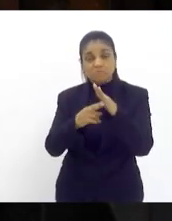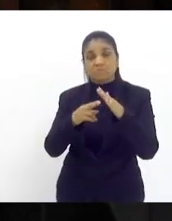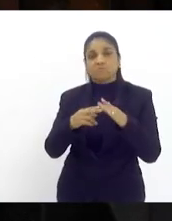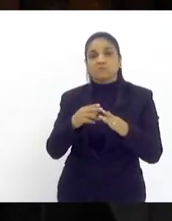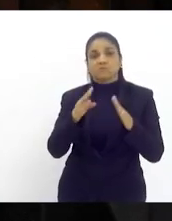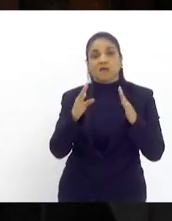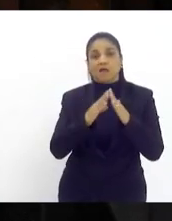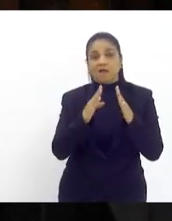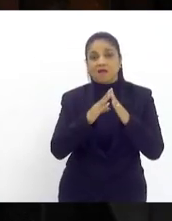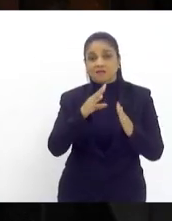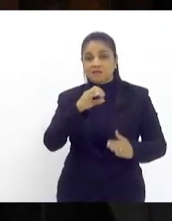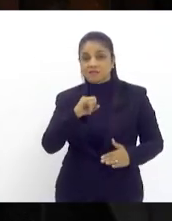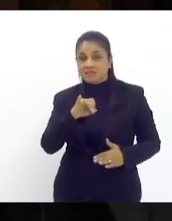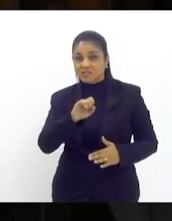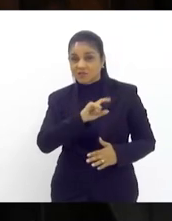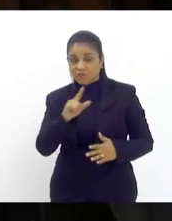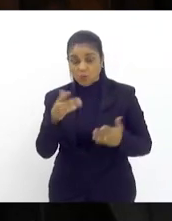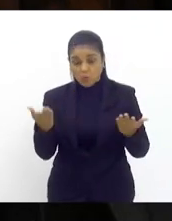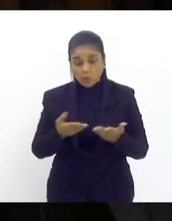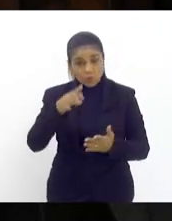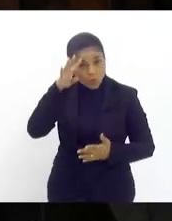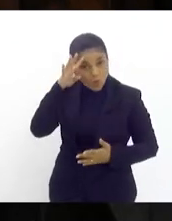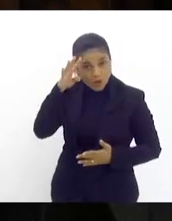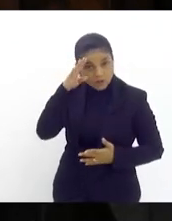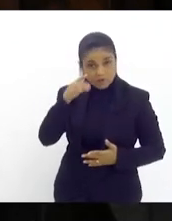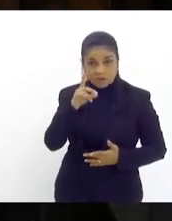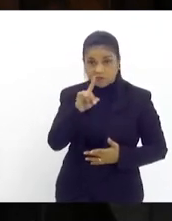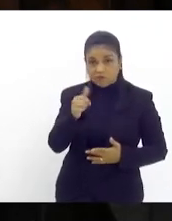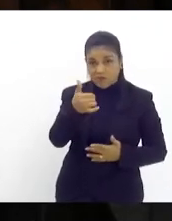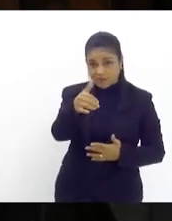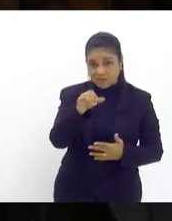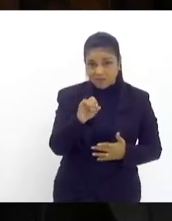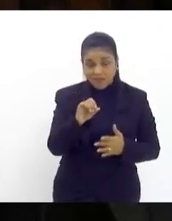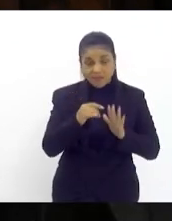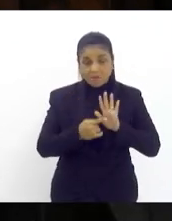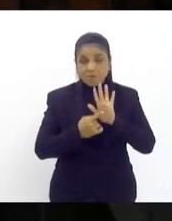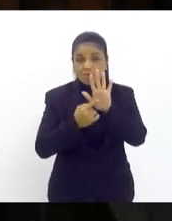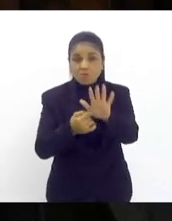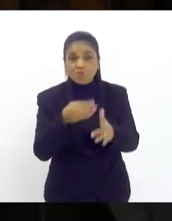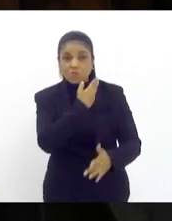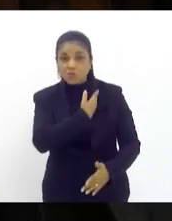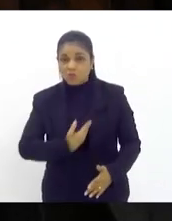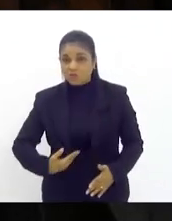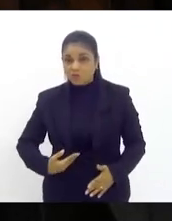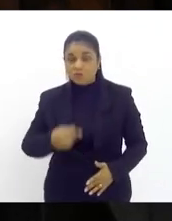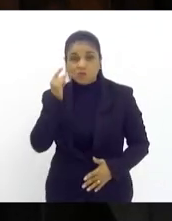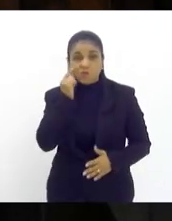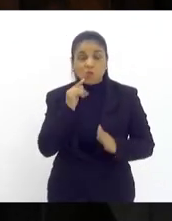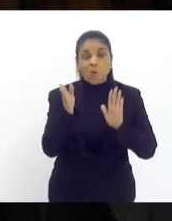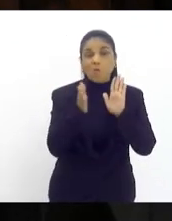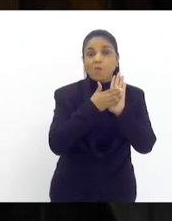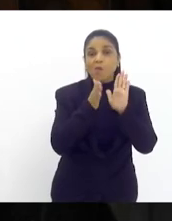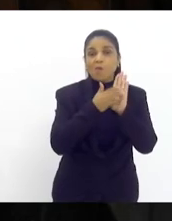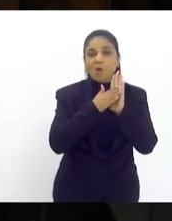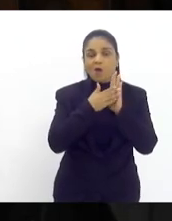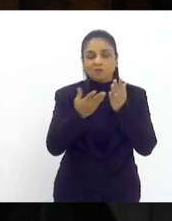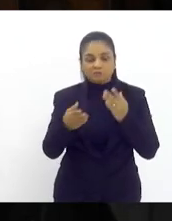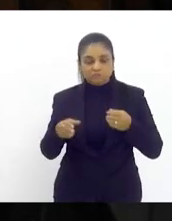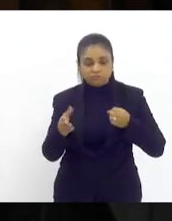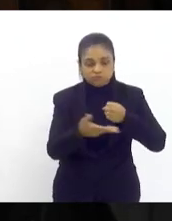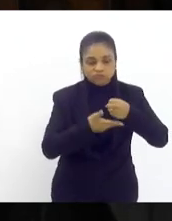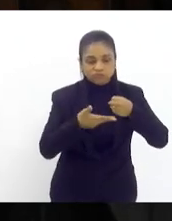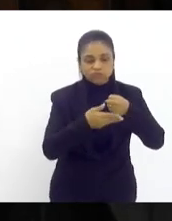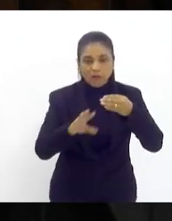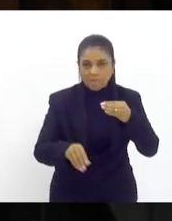o governador apresentou ao CEP sua proposta de incorporar o piso Nacional do